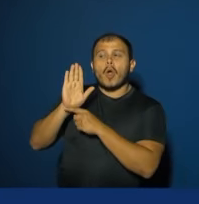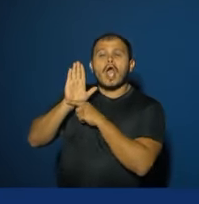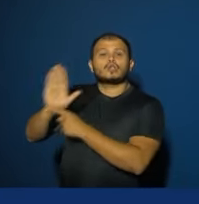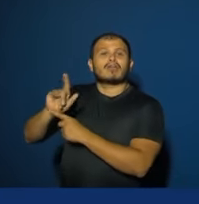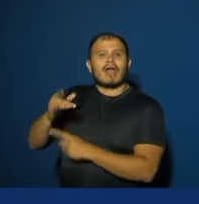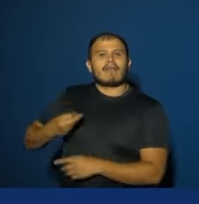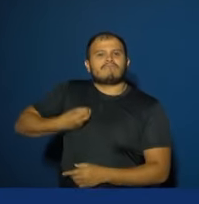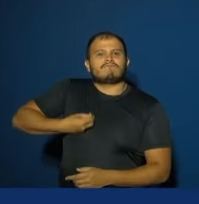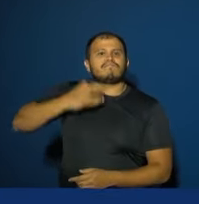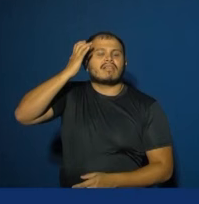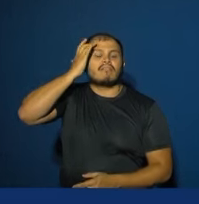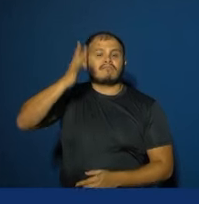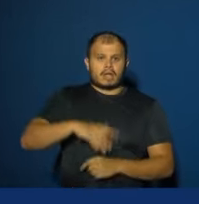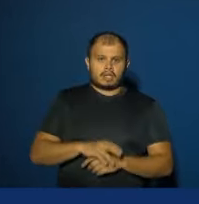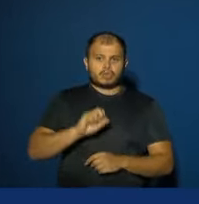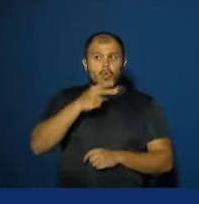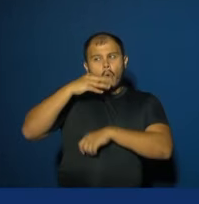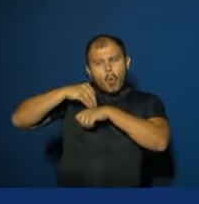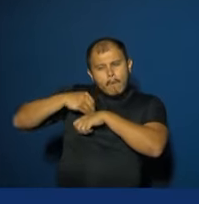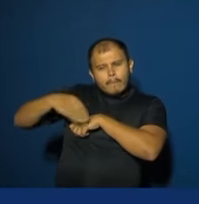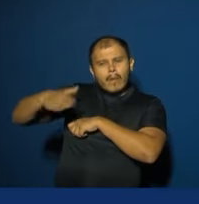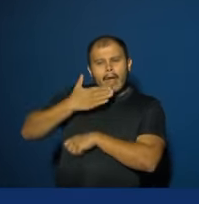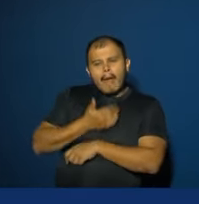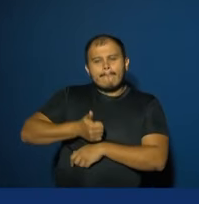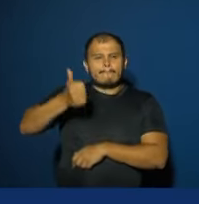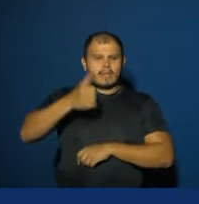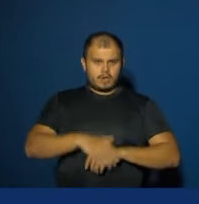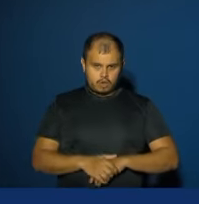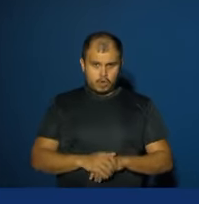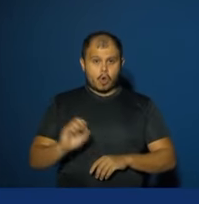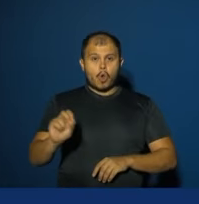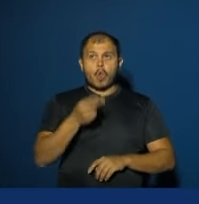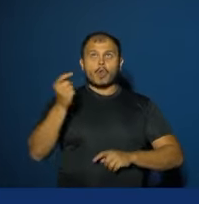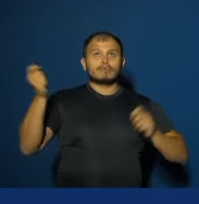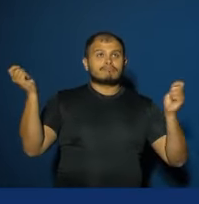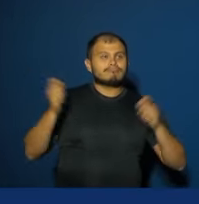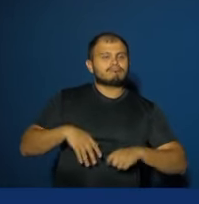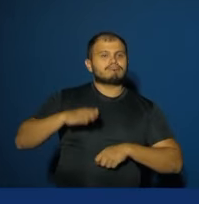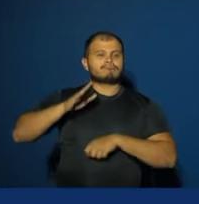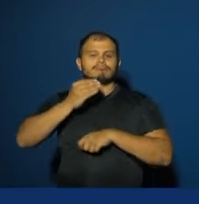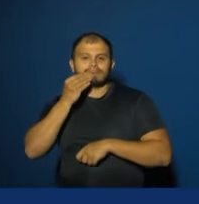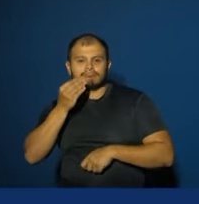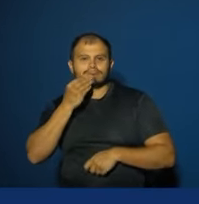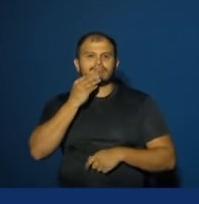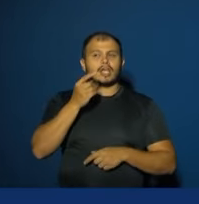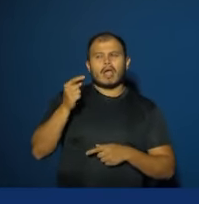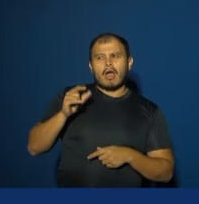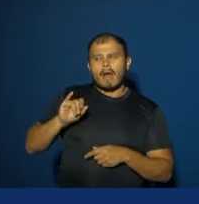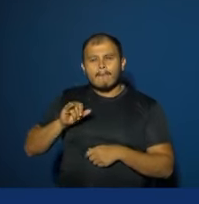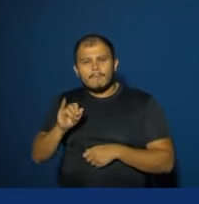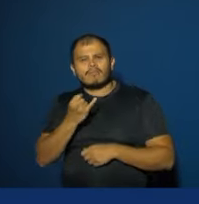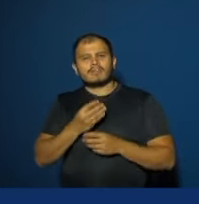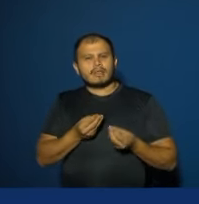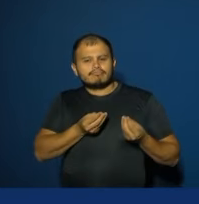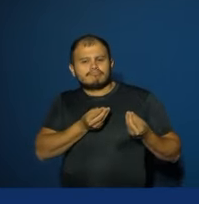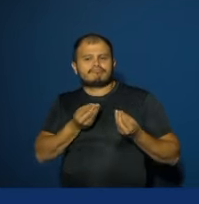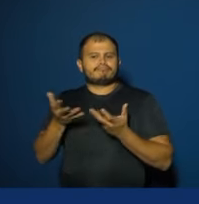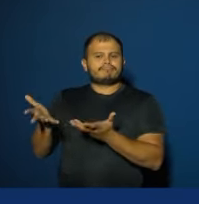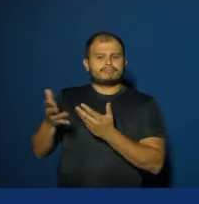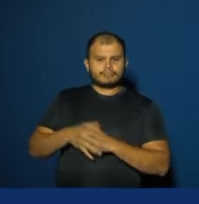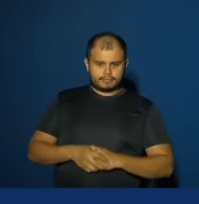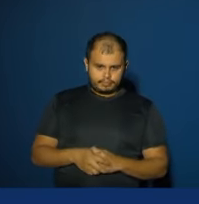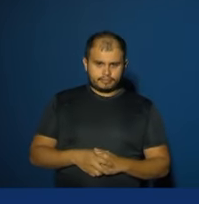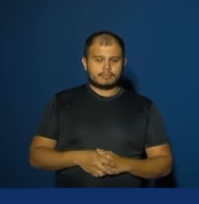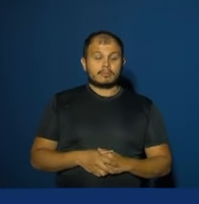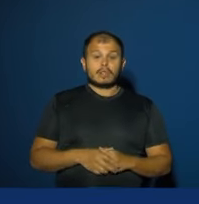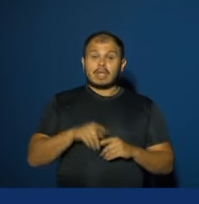fácil naquele momento ou dar uma ideia melhor uma ideia de algo que ela possa consumir ou usufruir da nossa infraestrutura